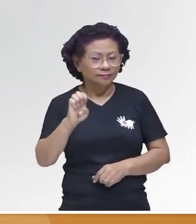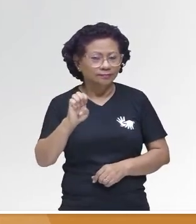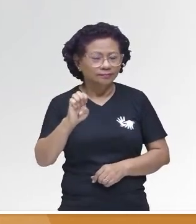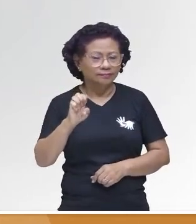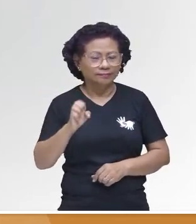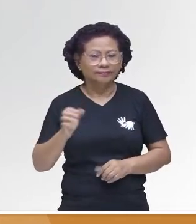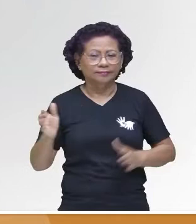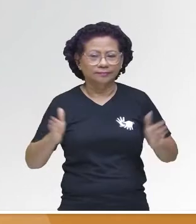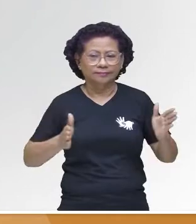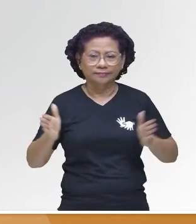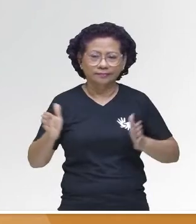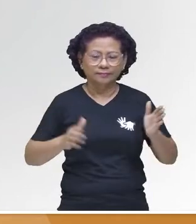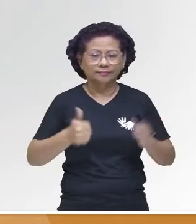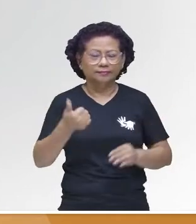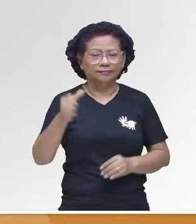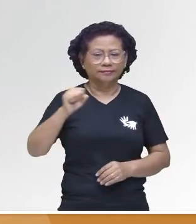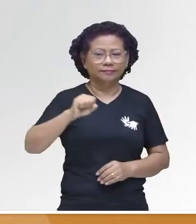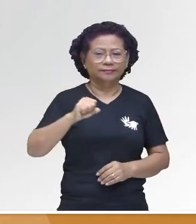1831 a